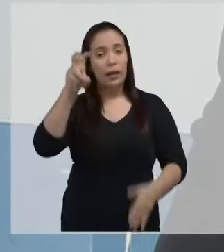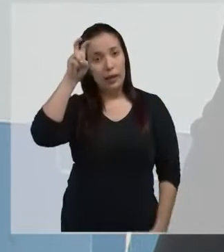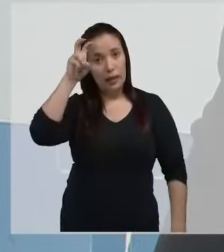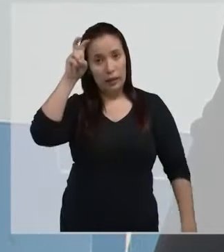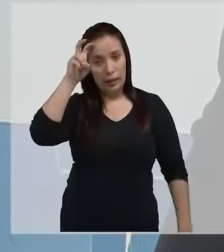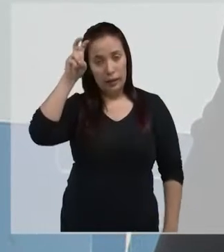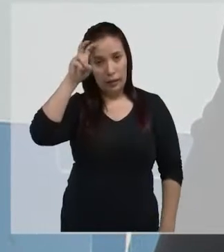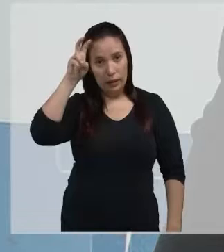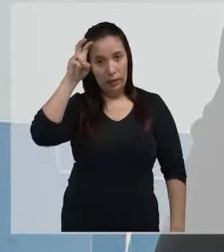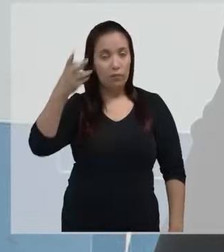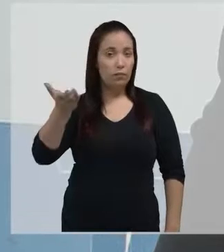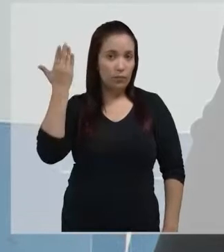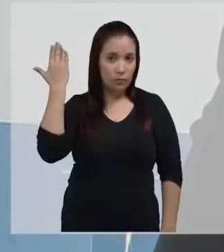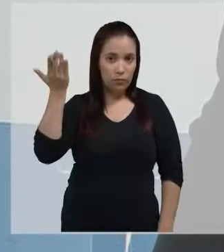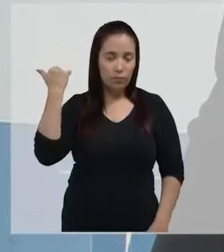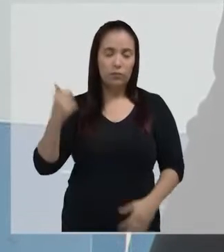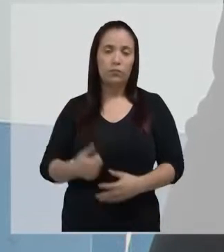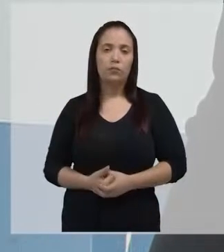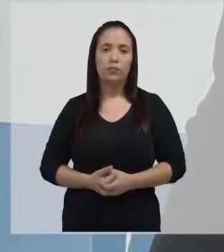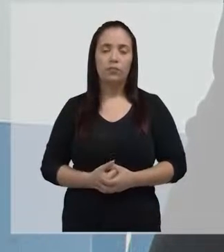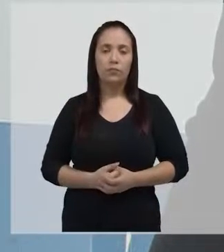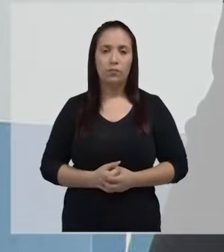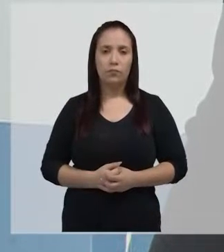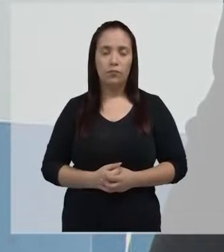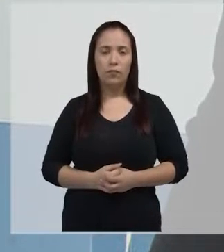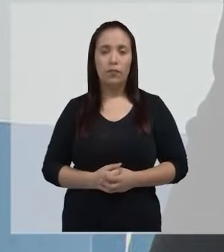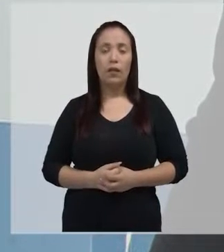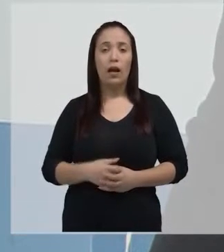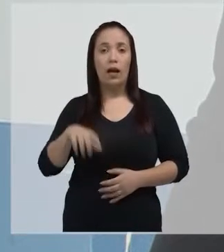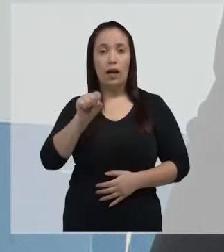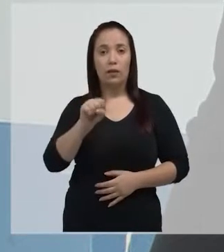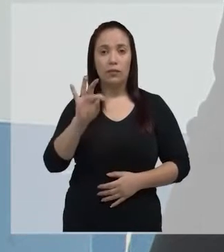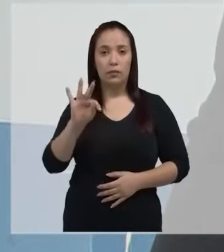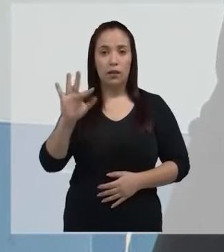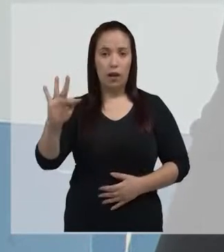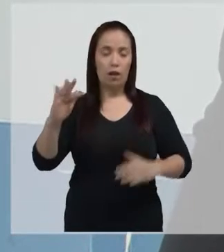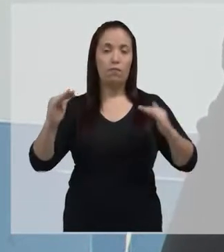quinta-feira passada, né? Supremo Tribunal Federal,